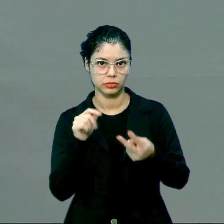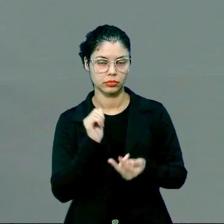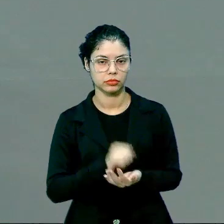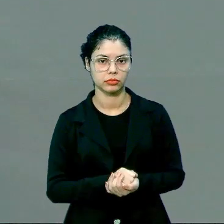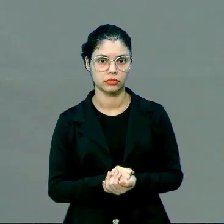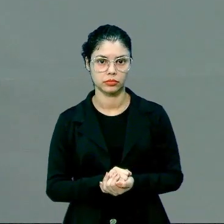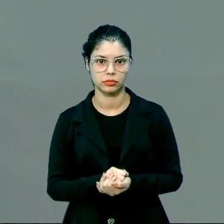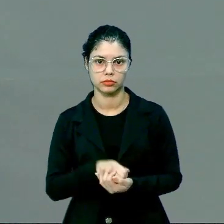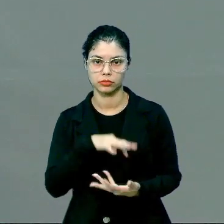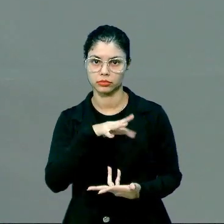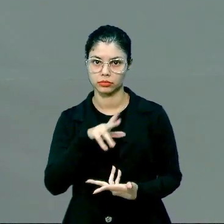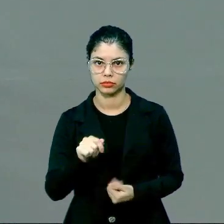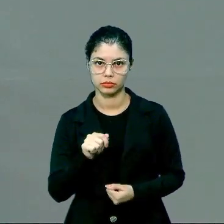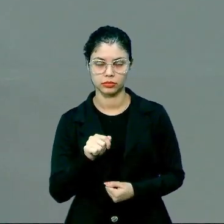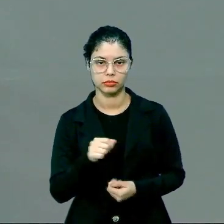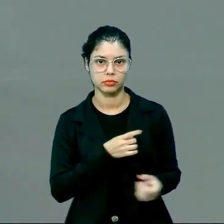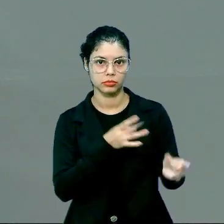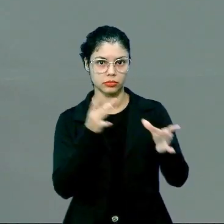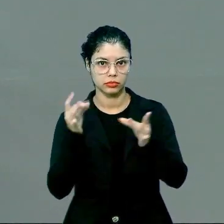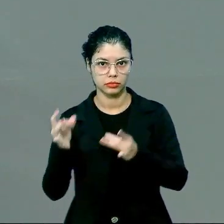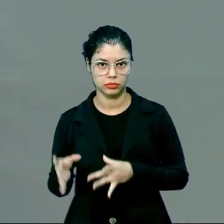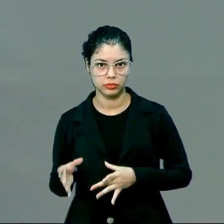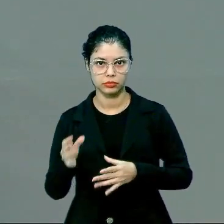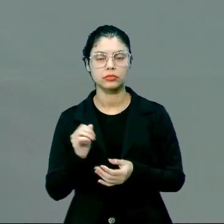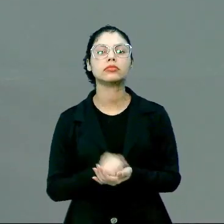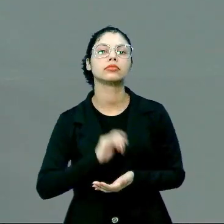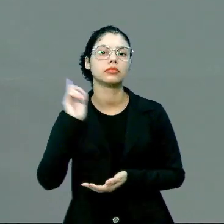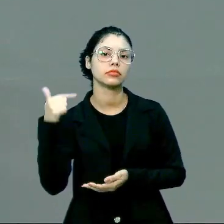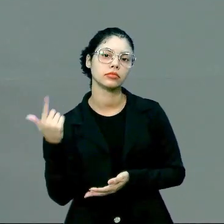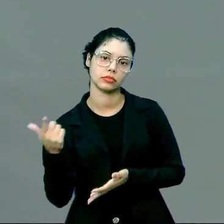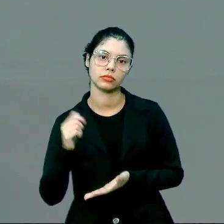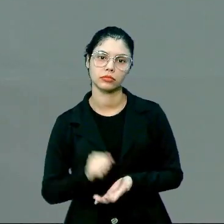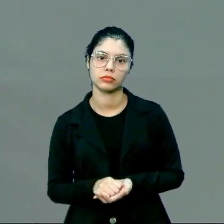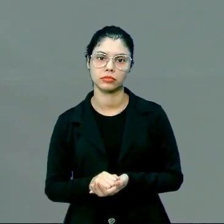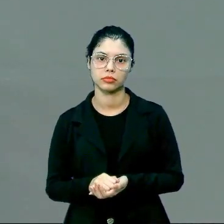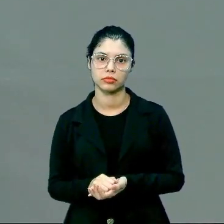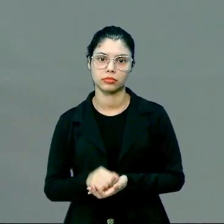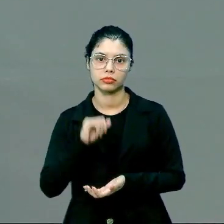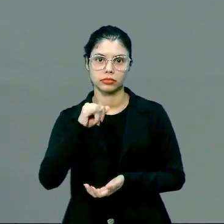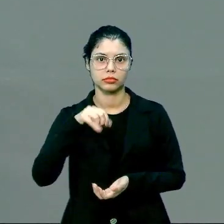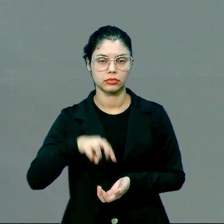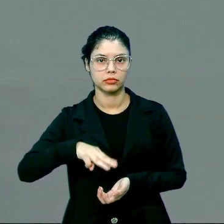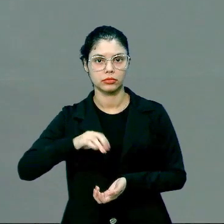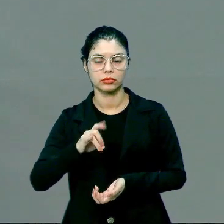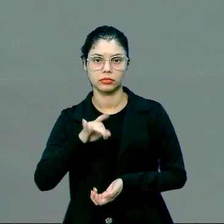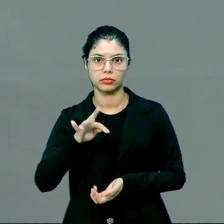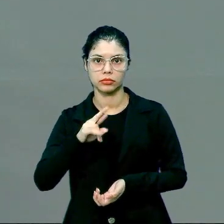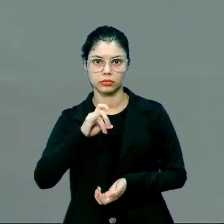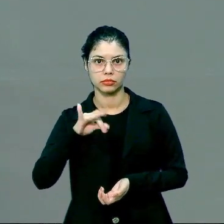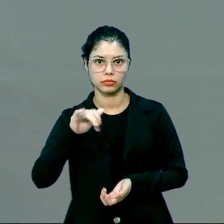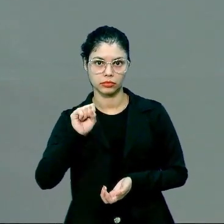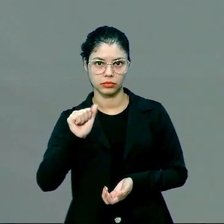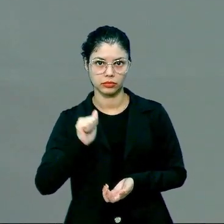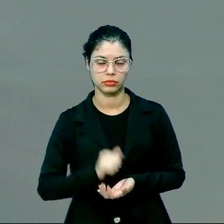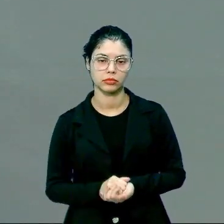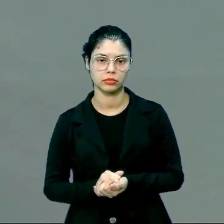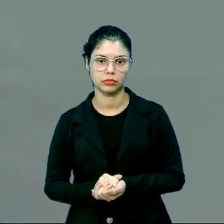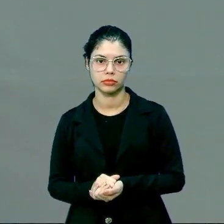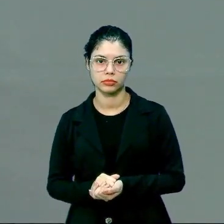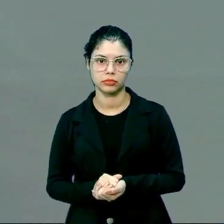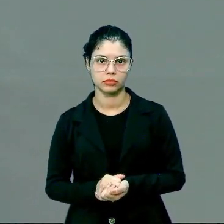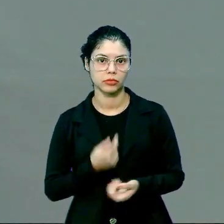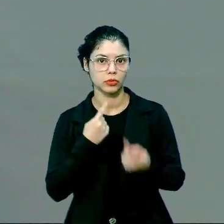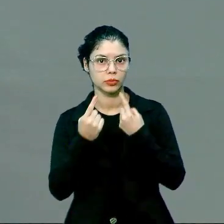a mundialização do mercado, e a outra, a imediatez e a abrangência dos meios